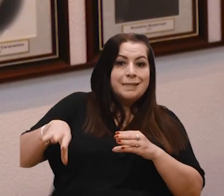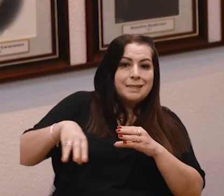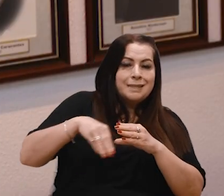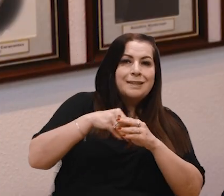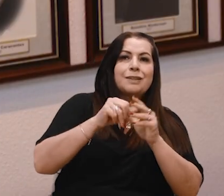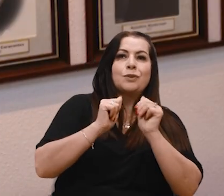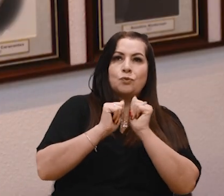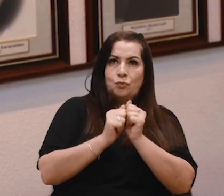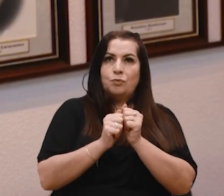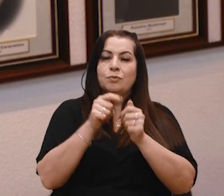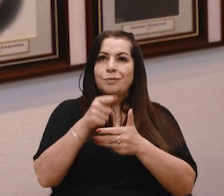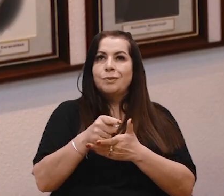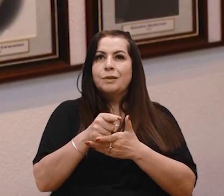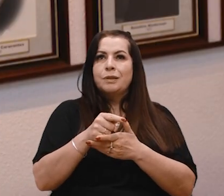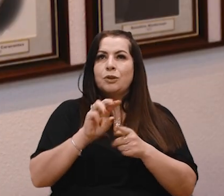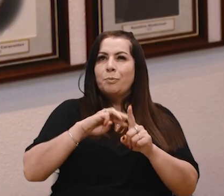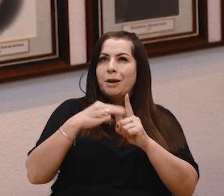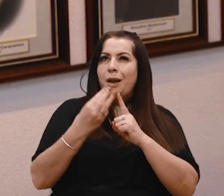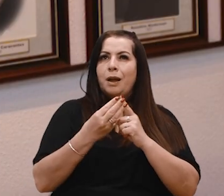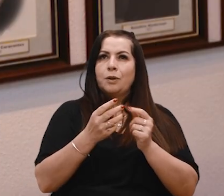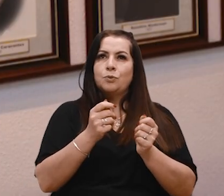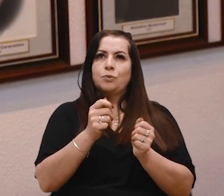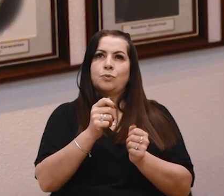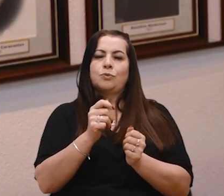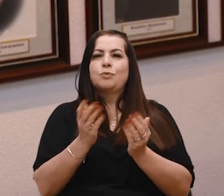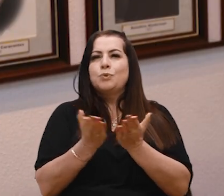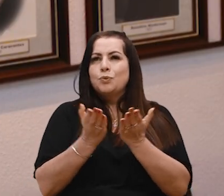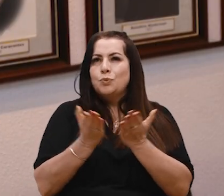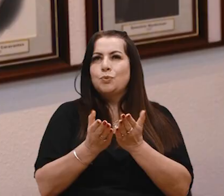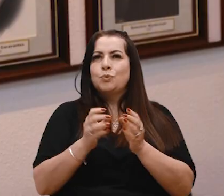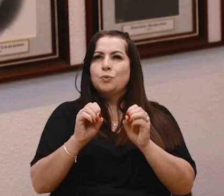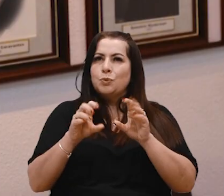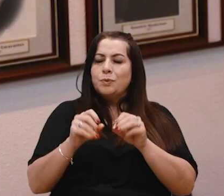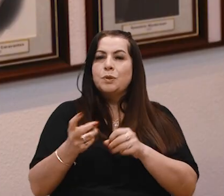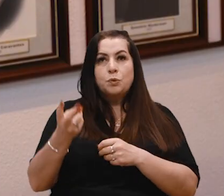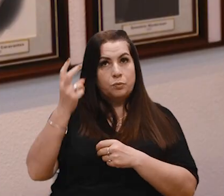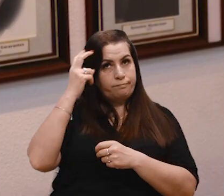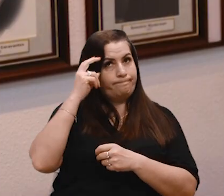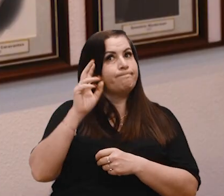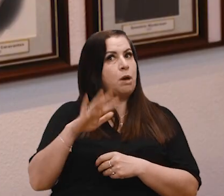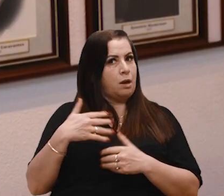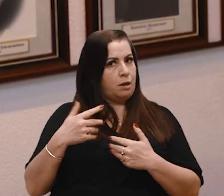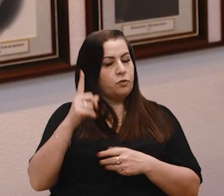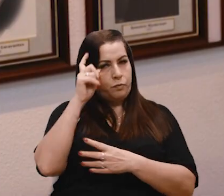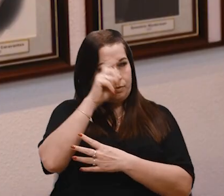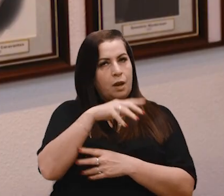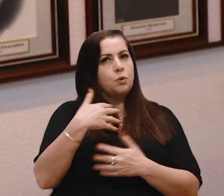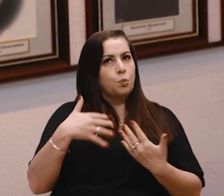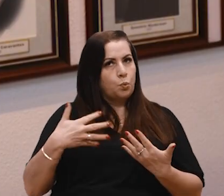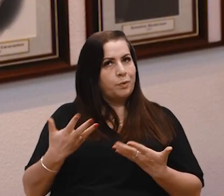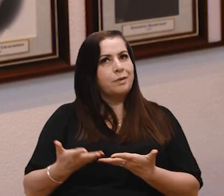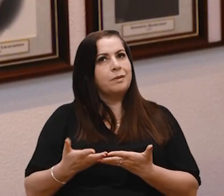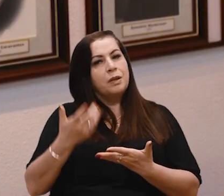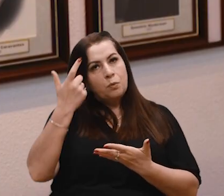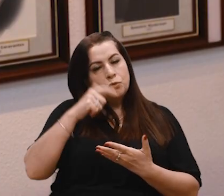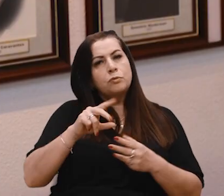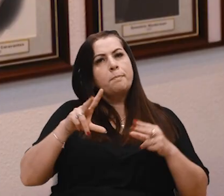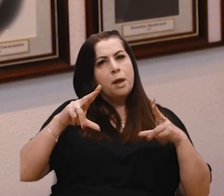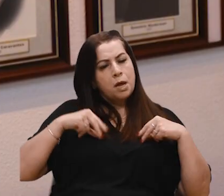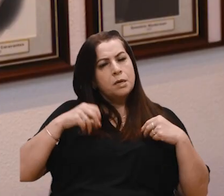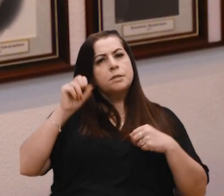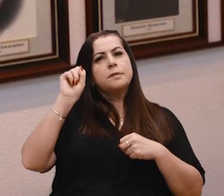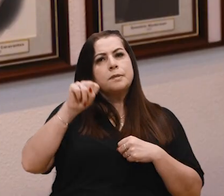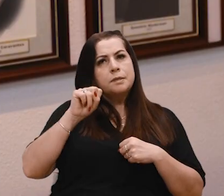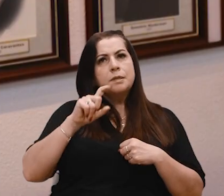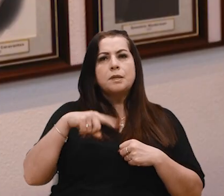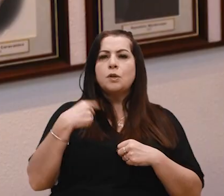e se inserir, né, a esse mercado do estudo, né, da educação, da cultura, deve ser uma dificuldade muito grande e